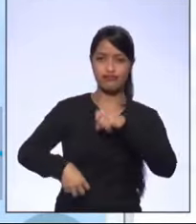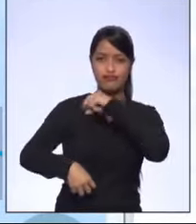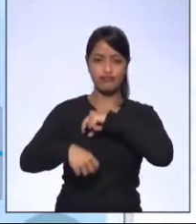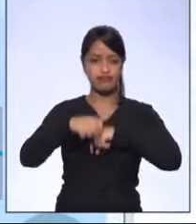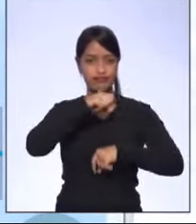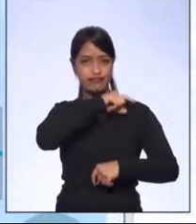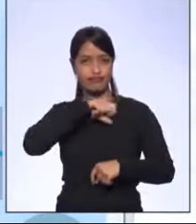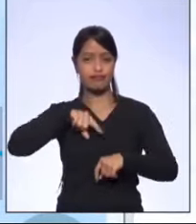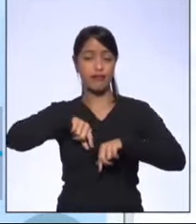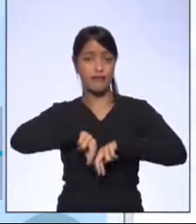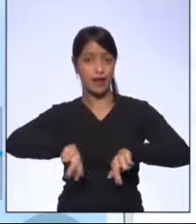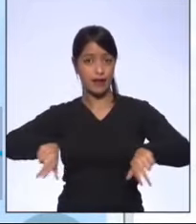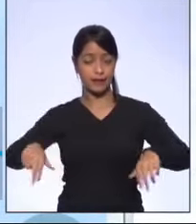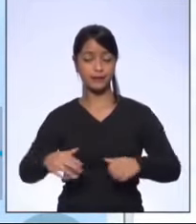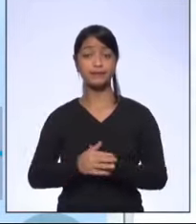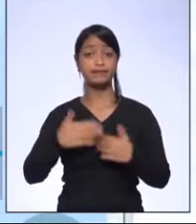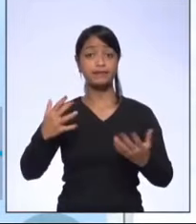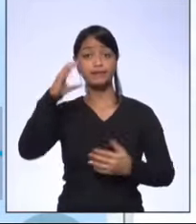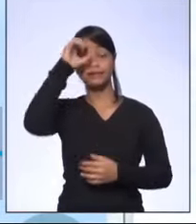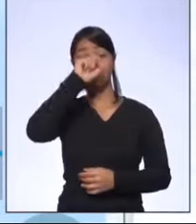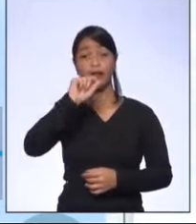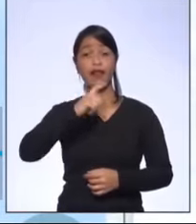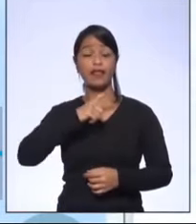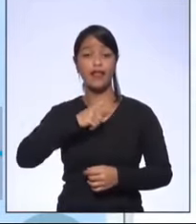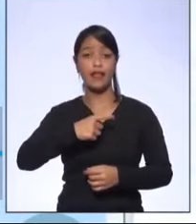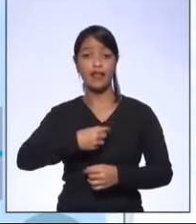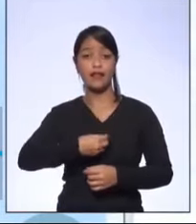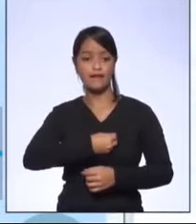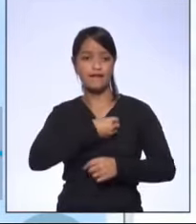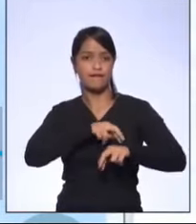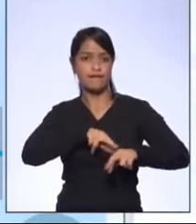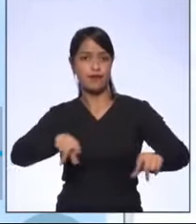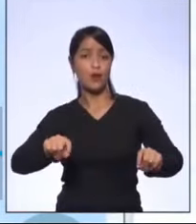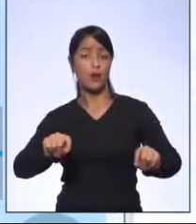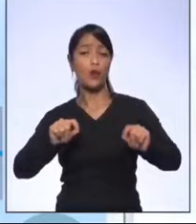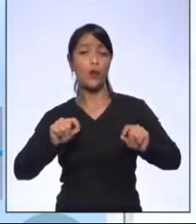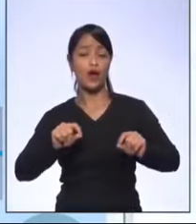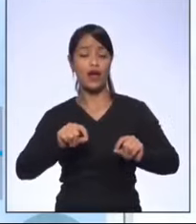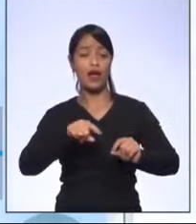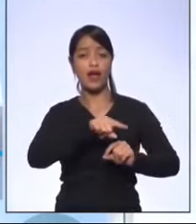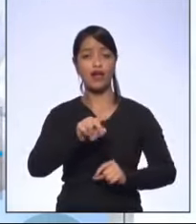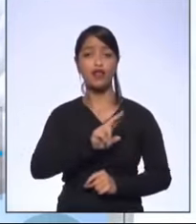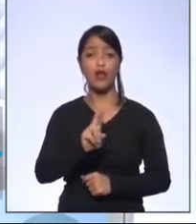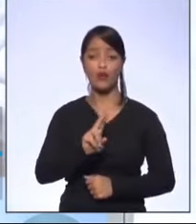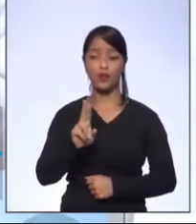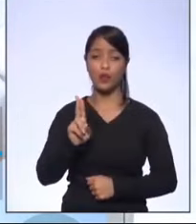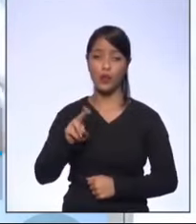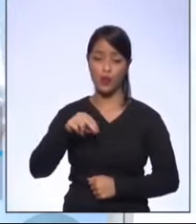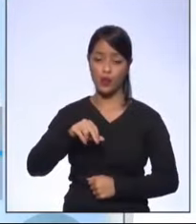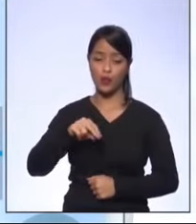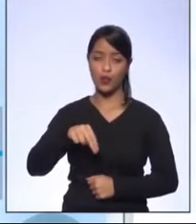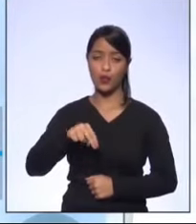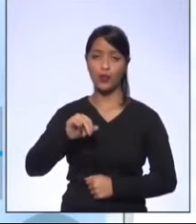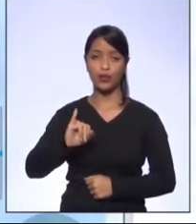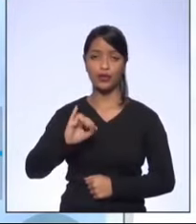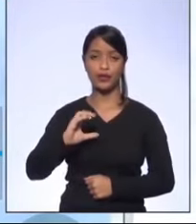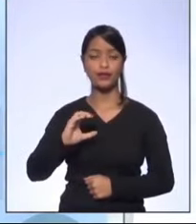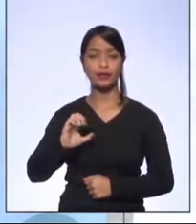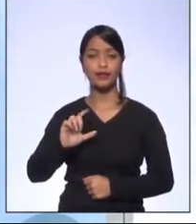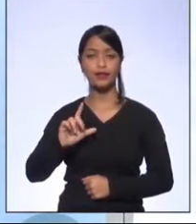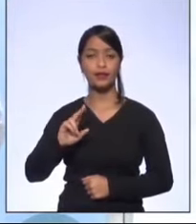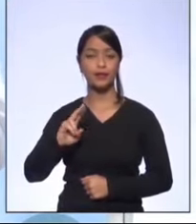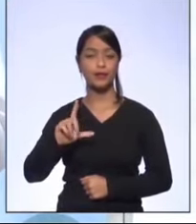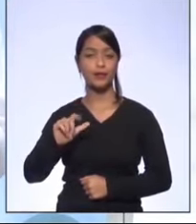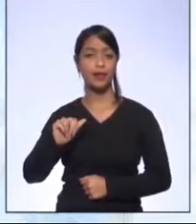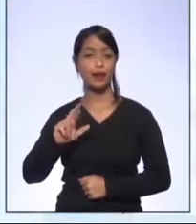tem os seres unicelulares, tá? Os seres unicelulares são formados por uma única célula, eles não vão